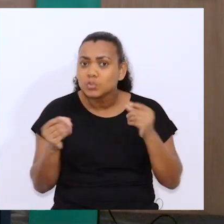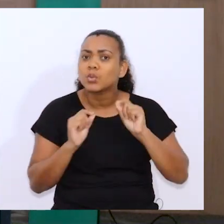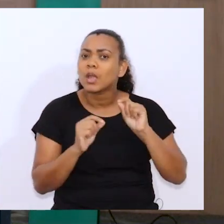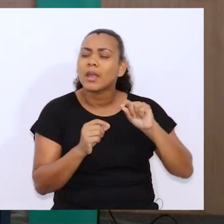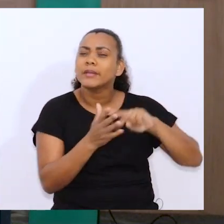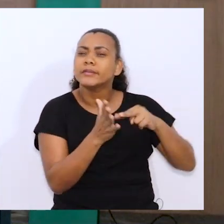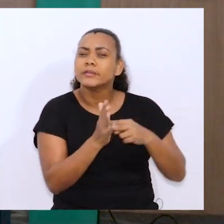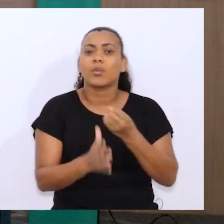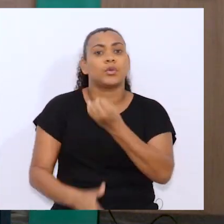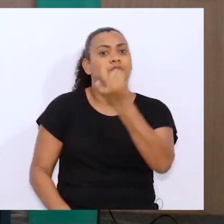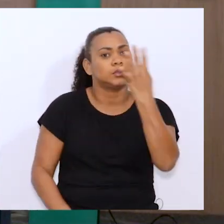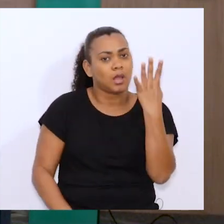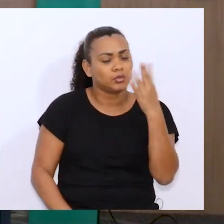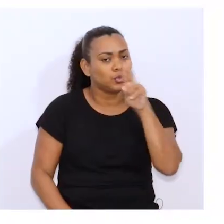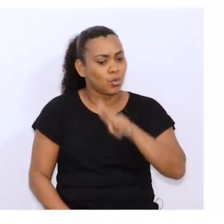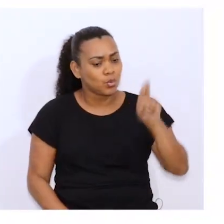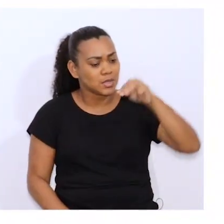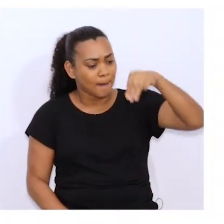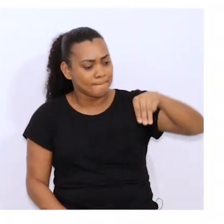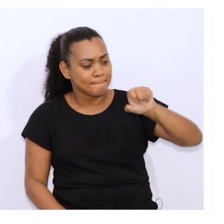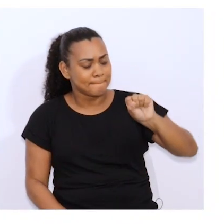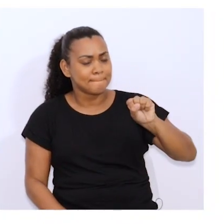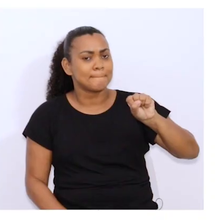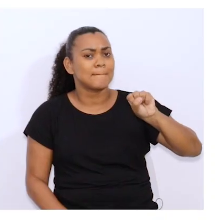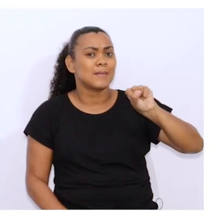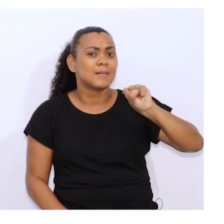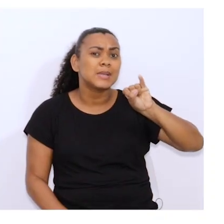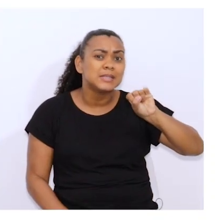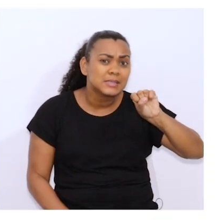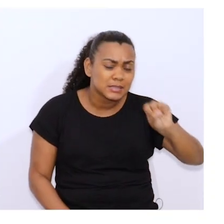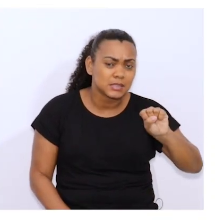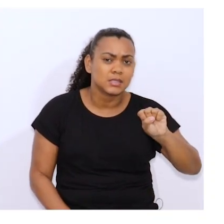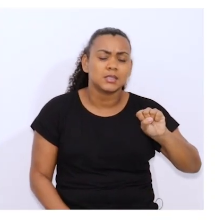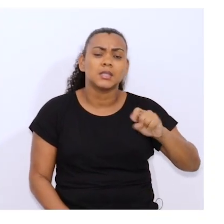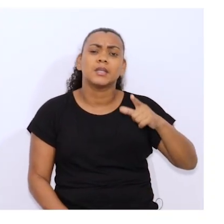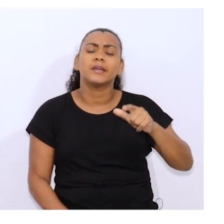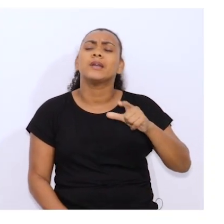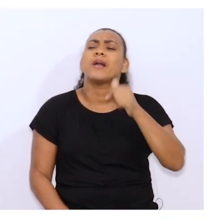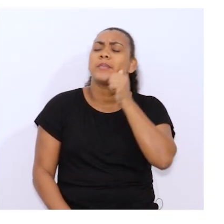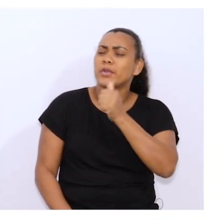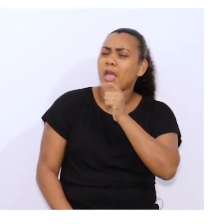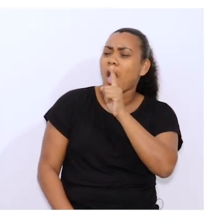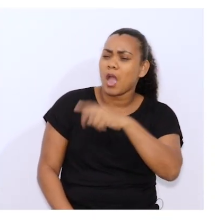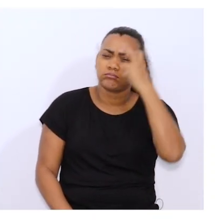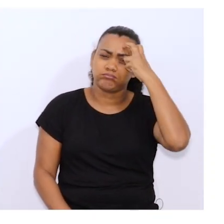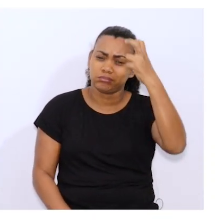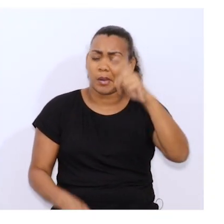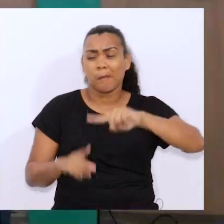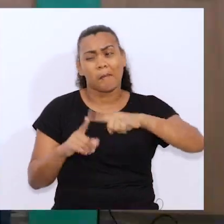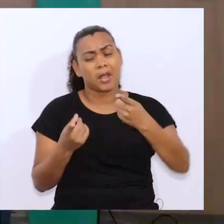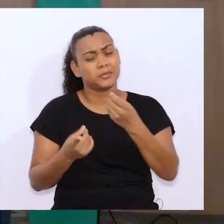passar no vestibular. Carolina é inteligente, mas pouco